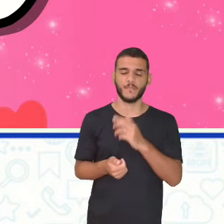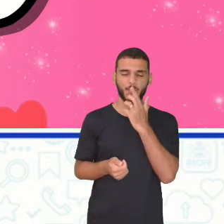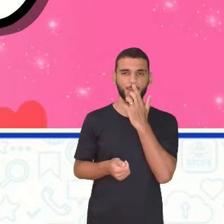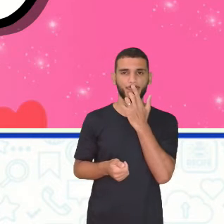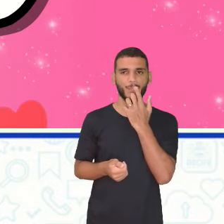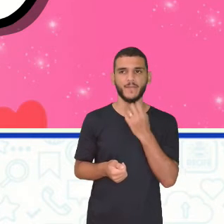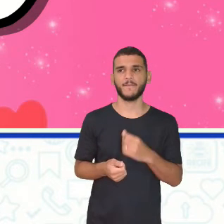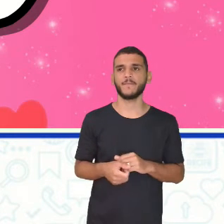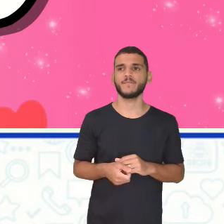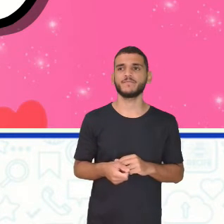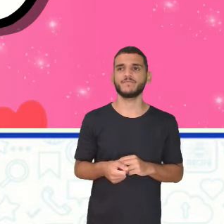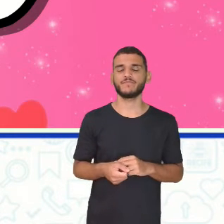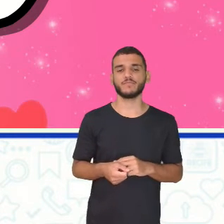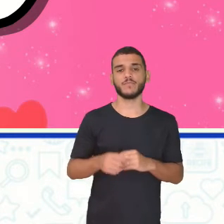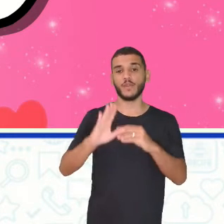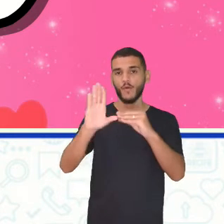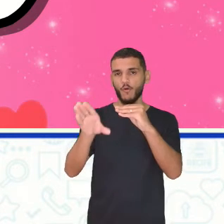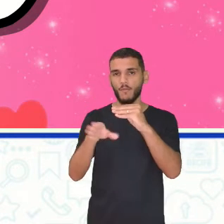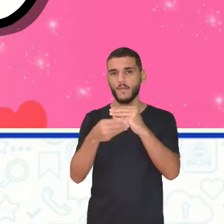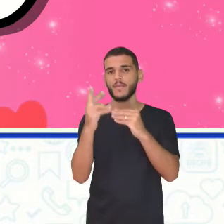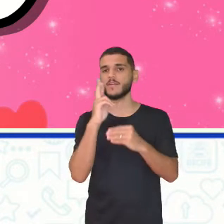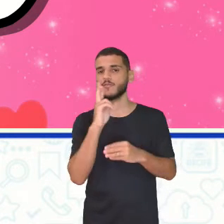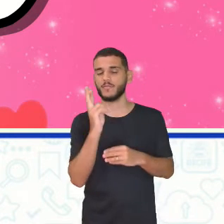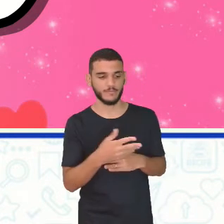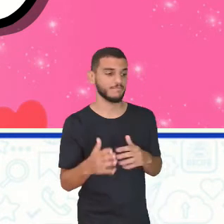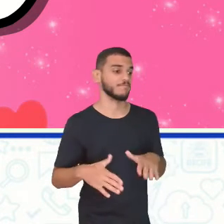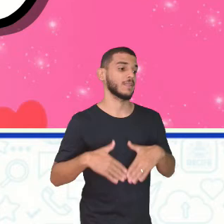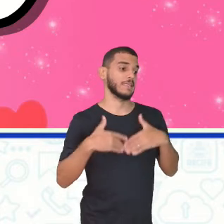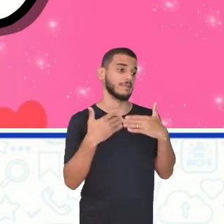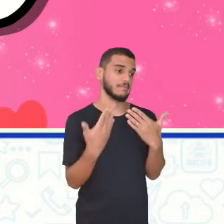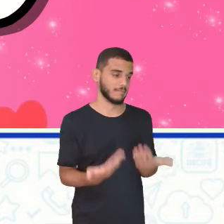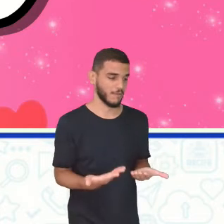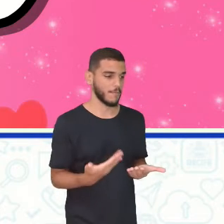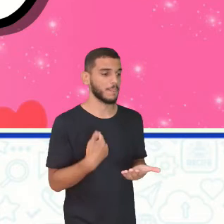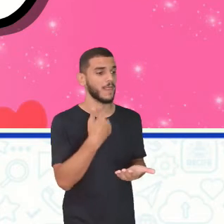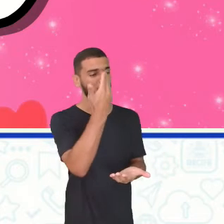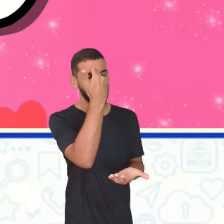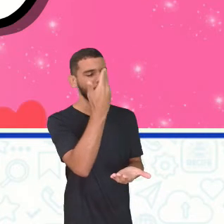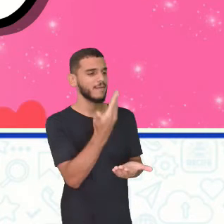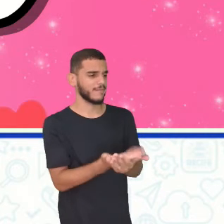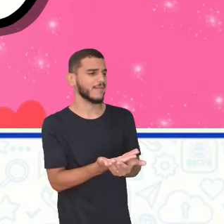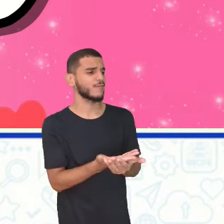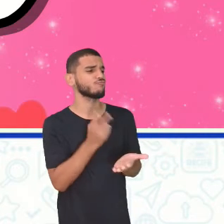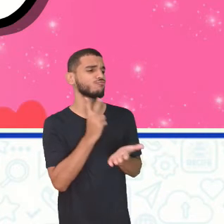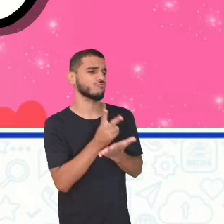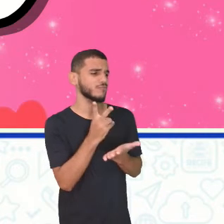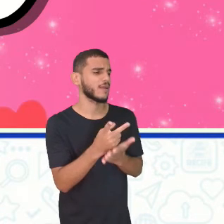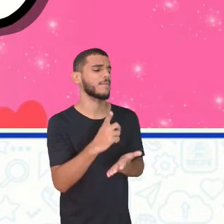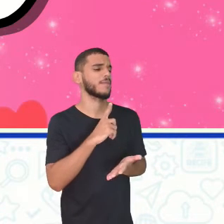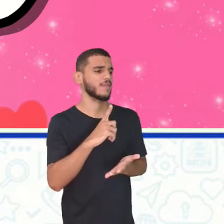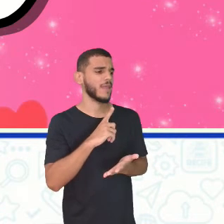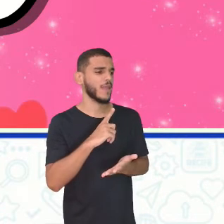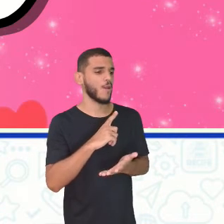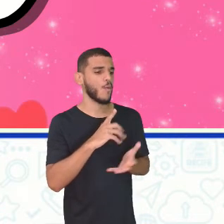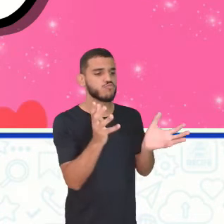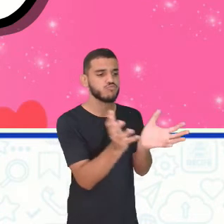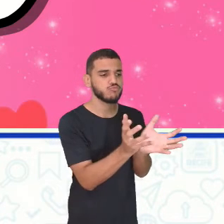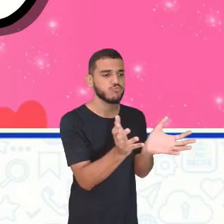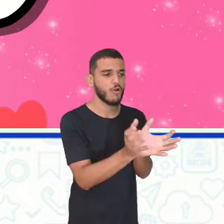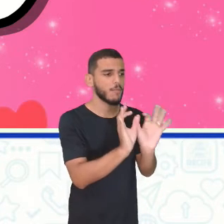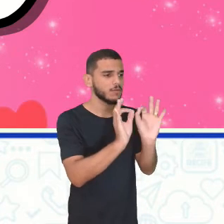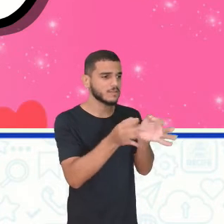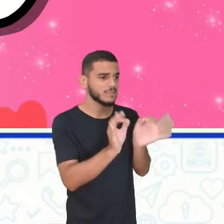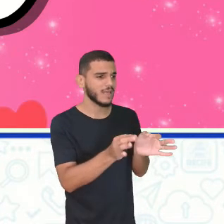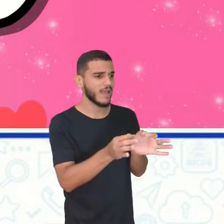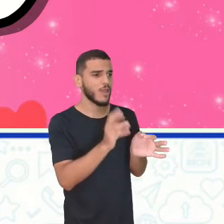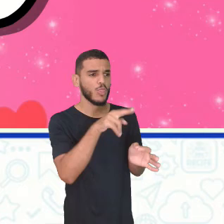resposta dele, a complemento da resposta, por essa razão, acredito que sempre mantemos um público constante, sem perda